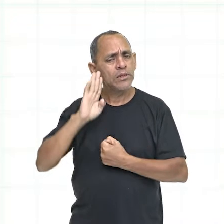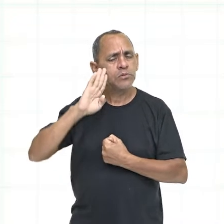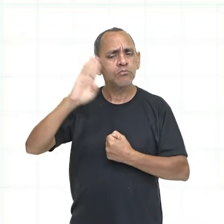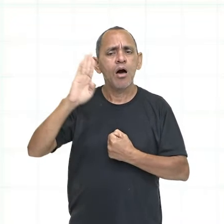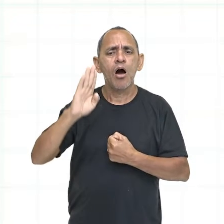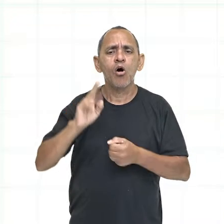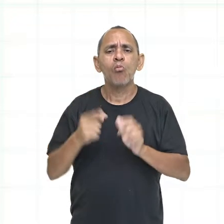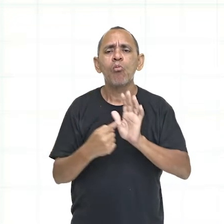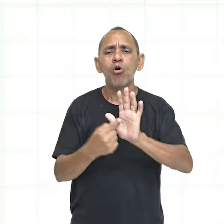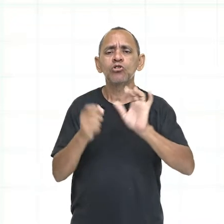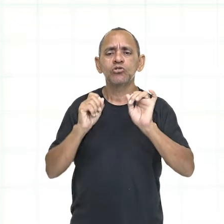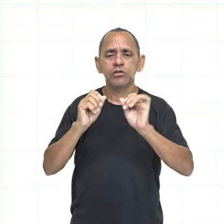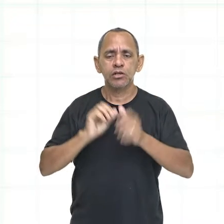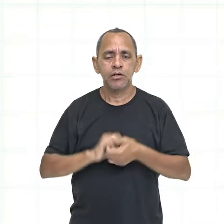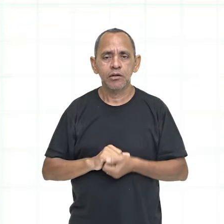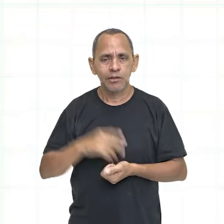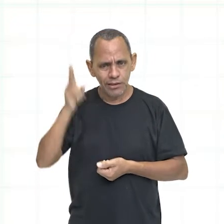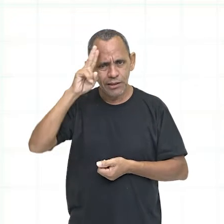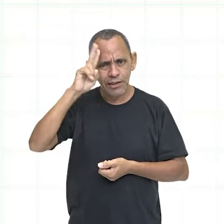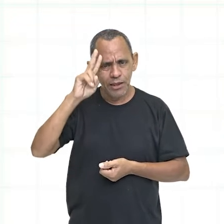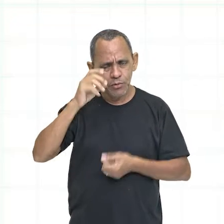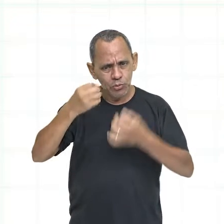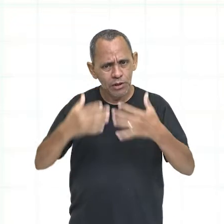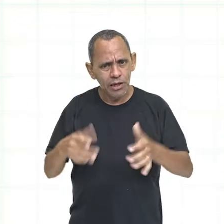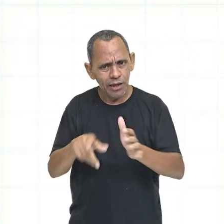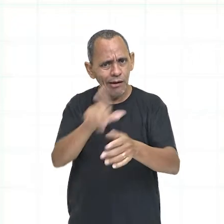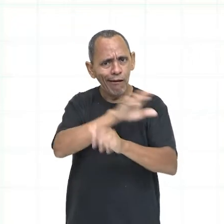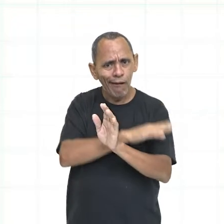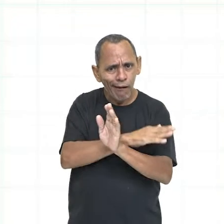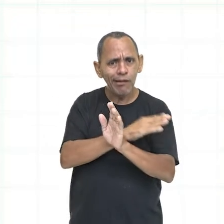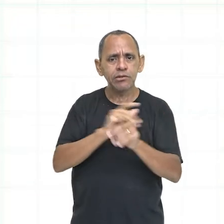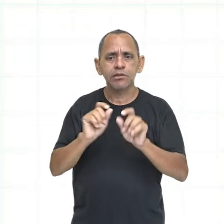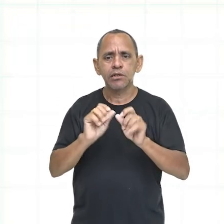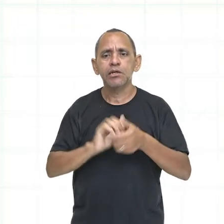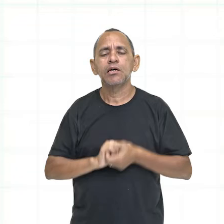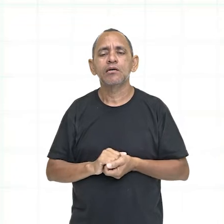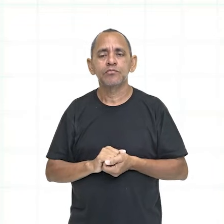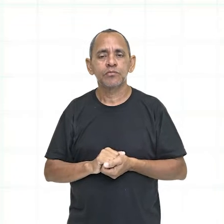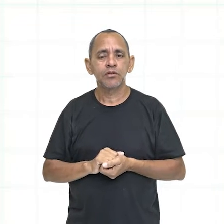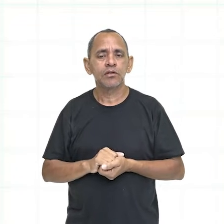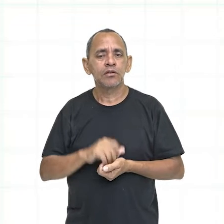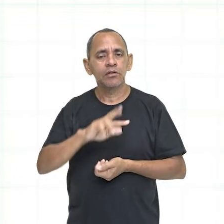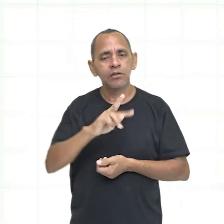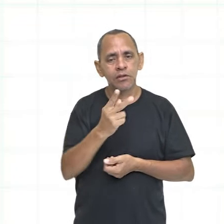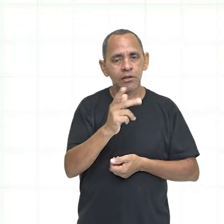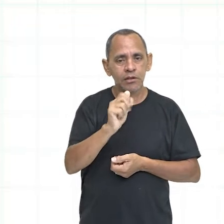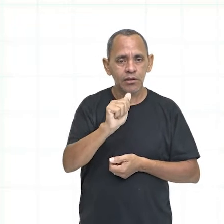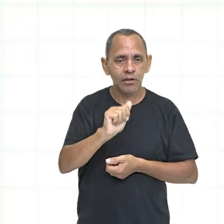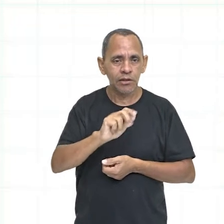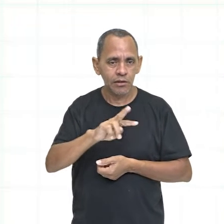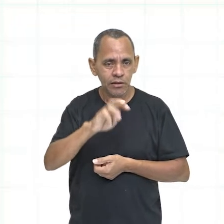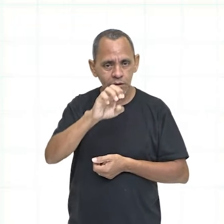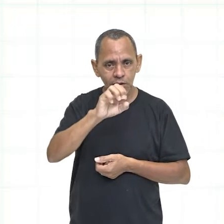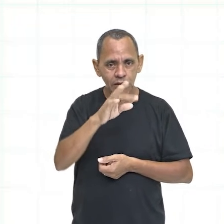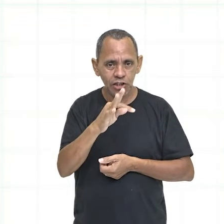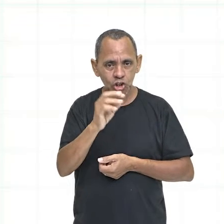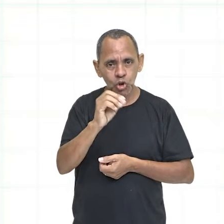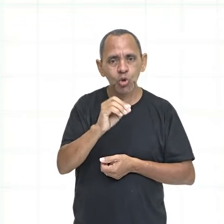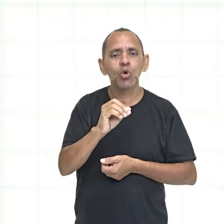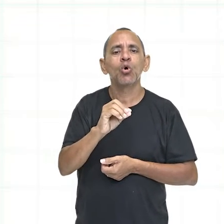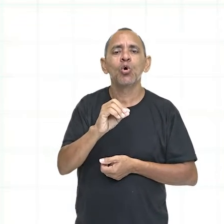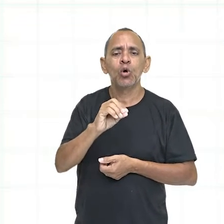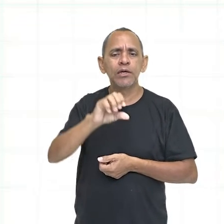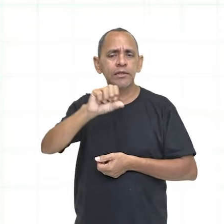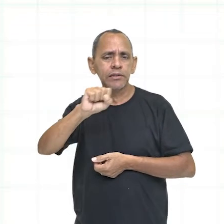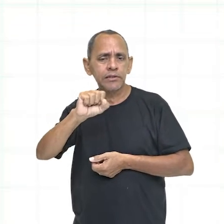Lembra que eu falei que o verbo have to, ele é um verbo semimodal? O verbo semimodal, ele é classificado dessa